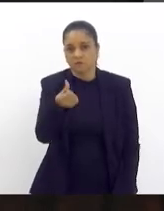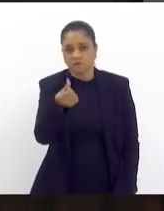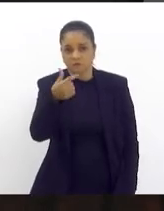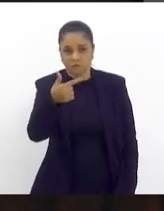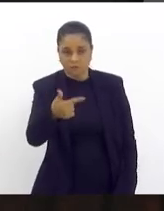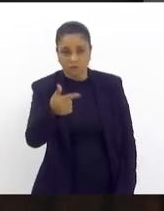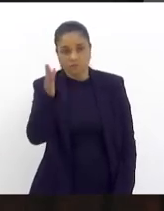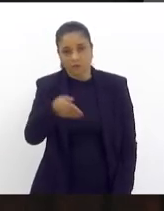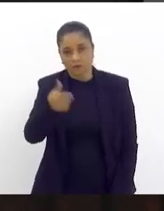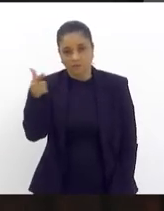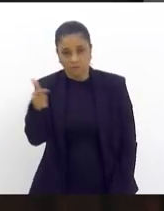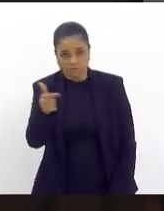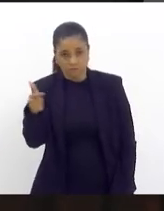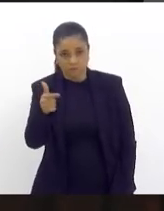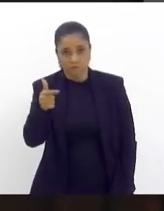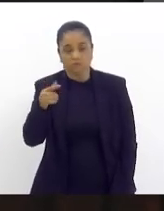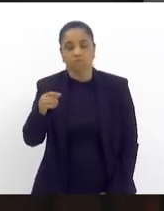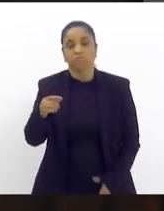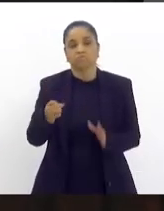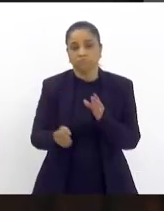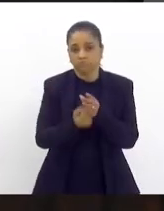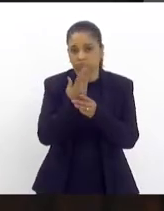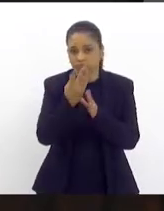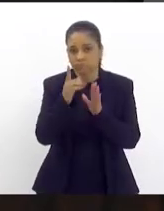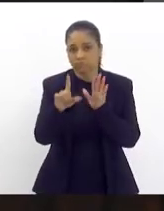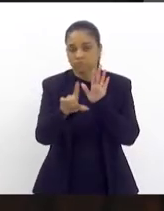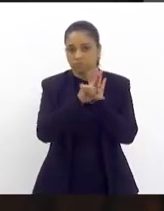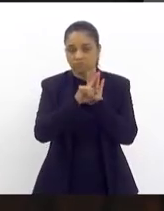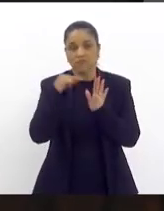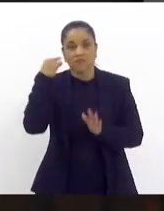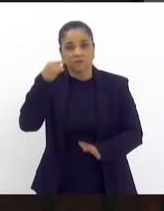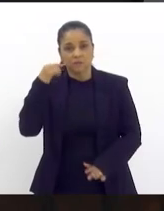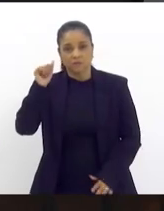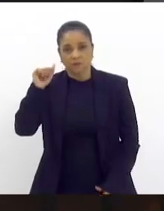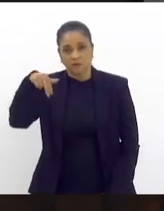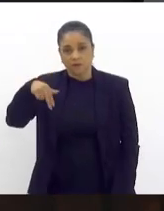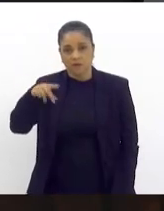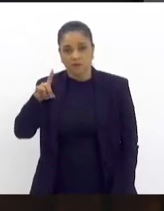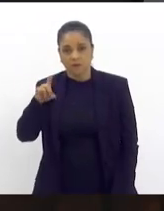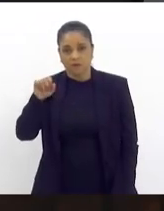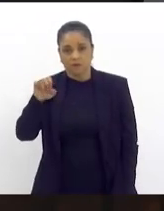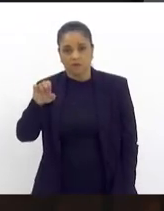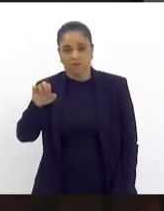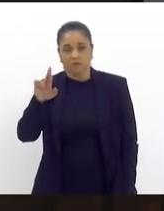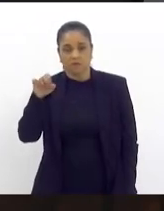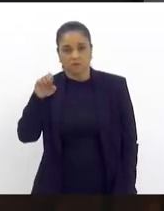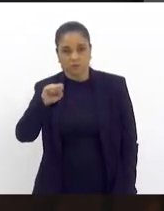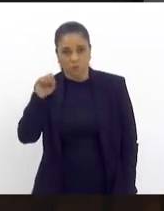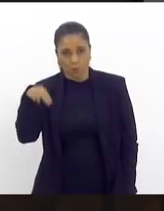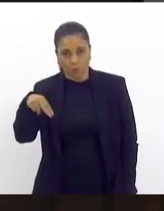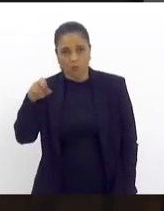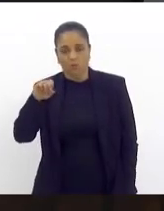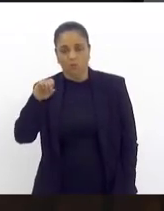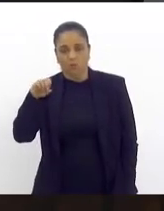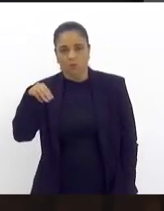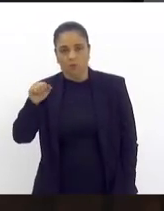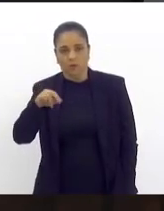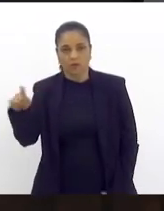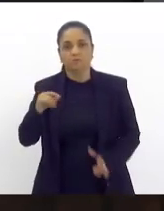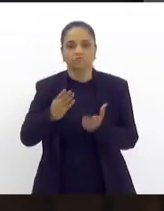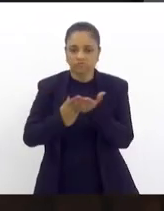962, de 22, de autoria do deputado Anderson Moraes. Senhores, que aprovam, permaneçam como estão, aprovado. Há sobre a